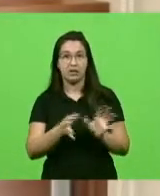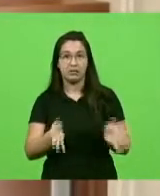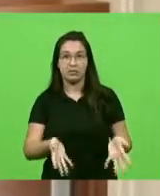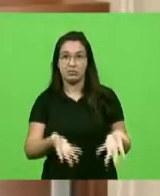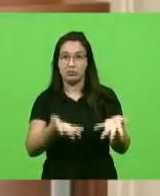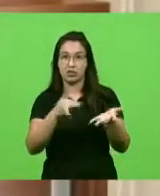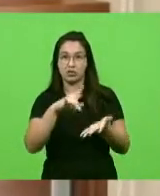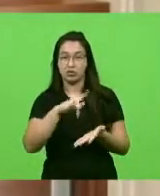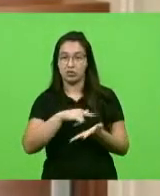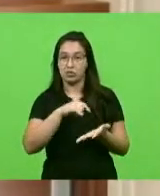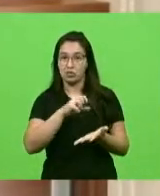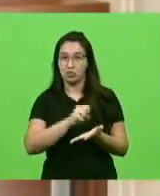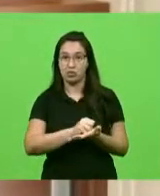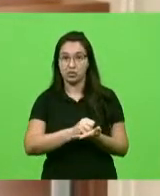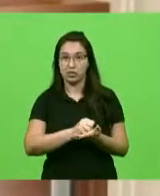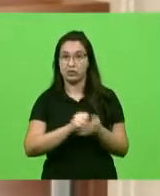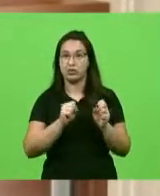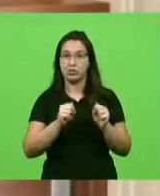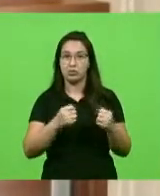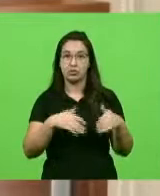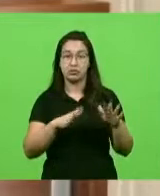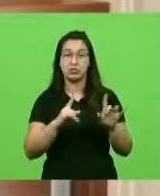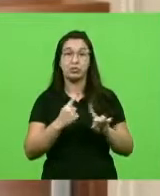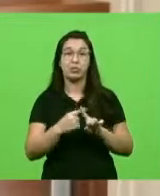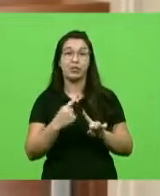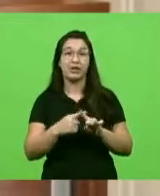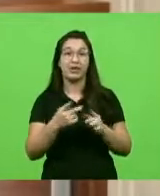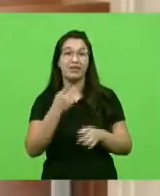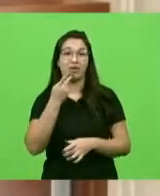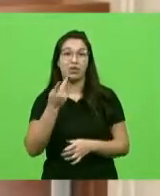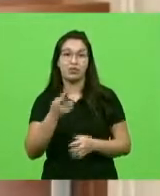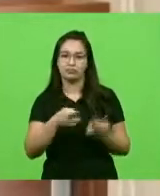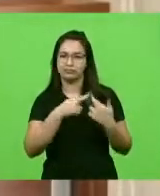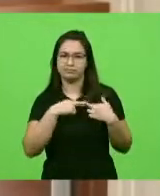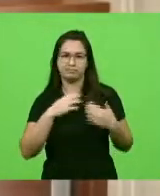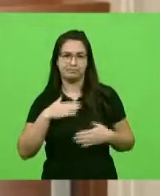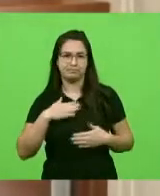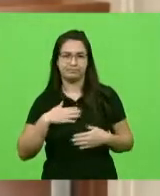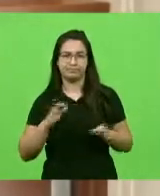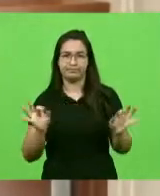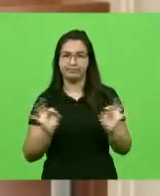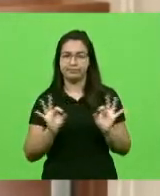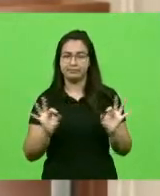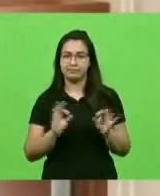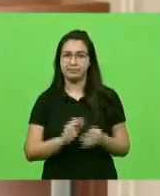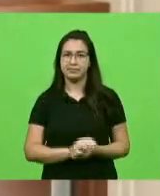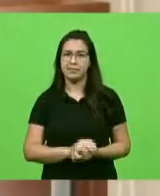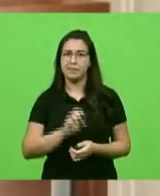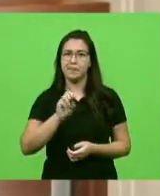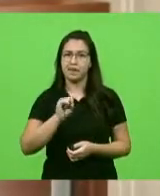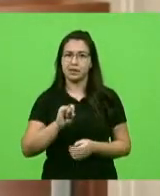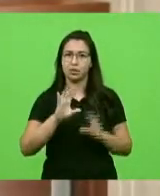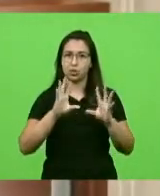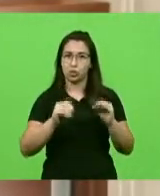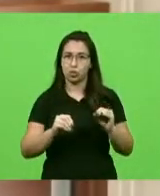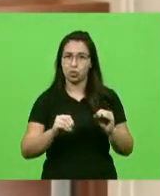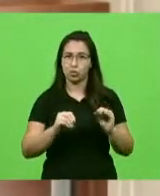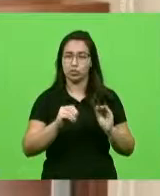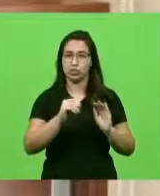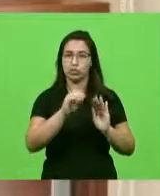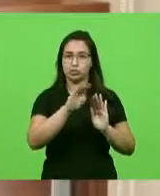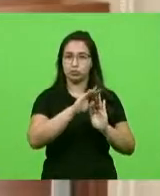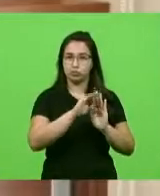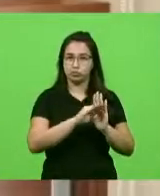segundo o próprio, não era sua responsabilidade. Ora, se todas essas narrativas de defesa realmente